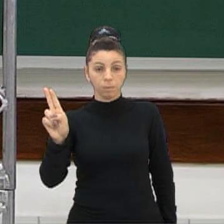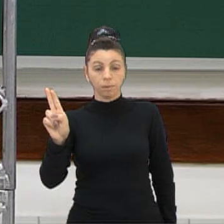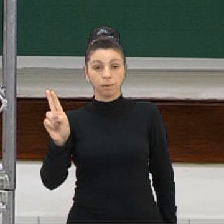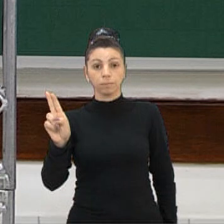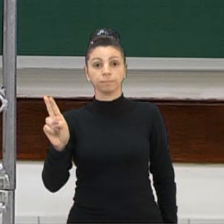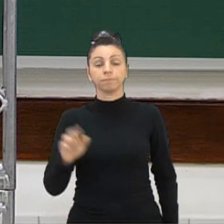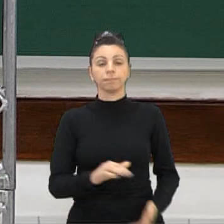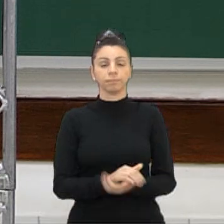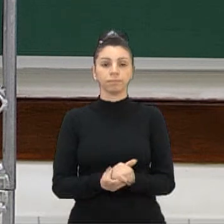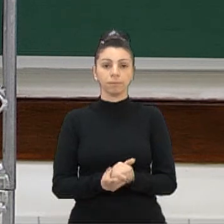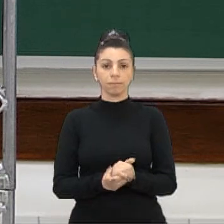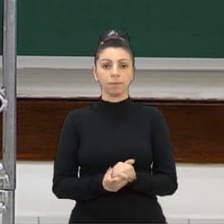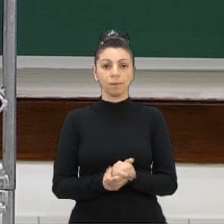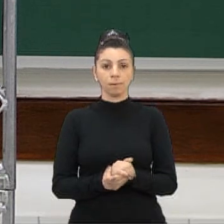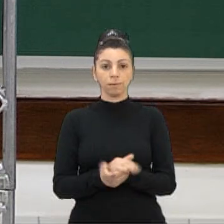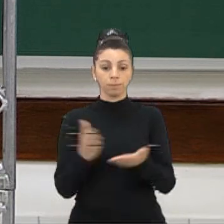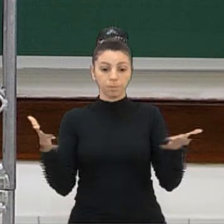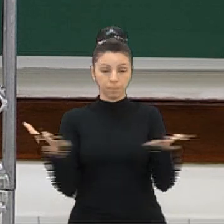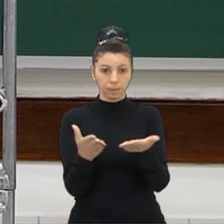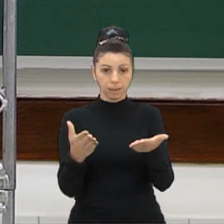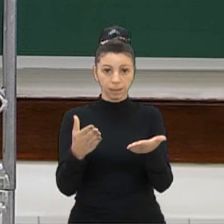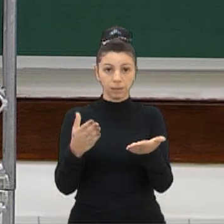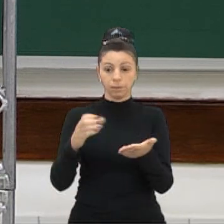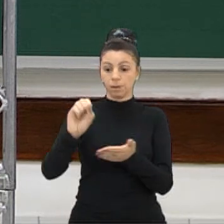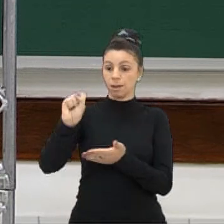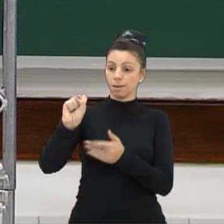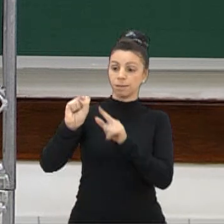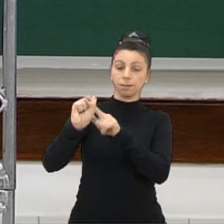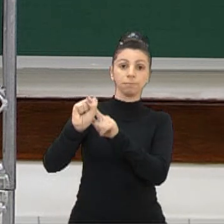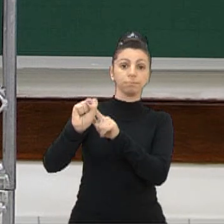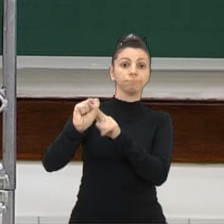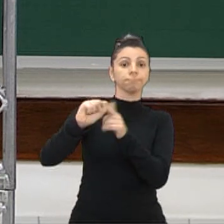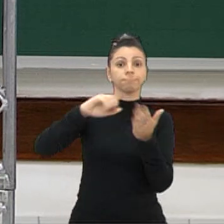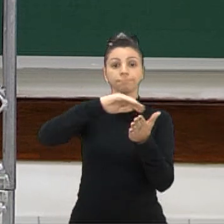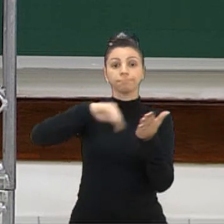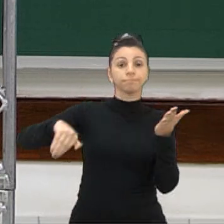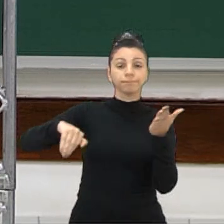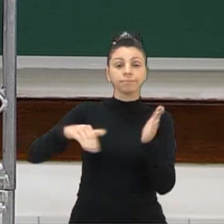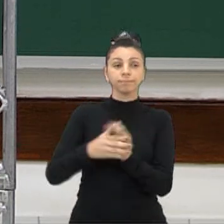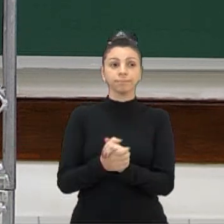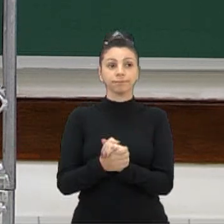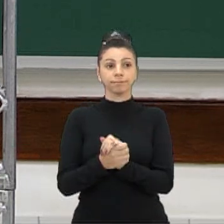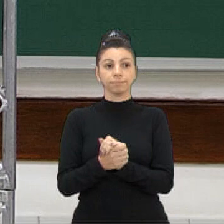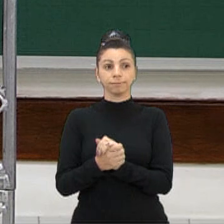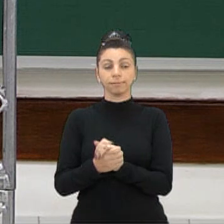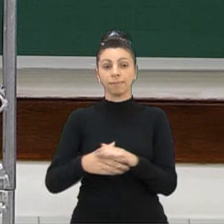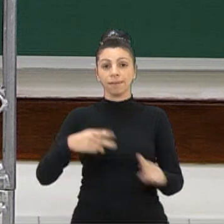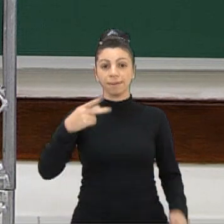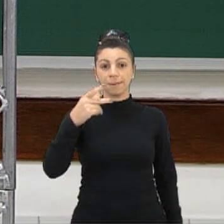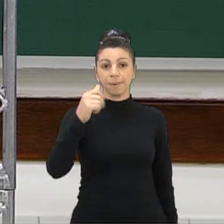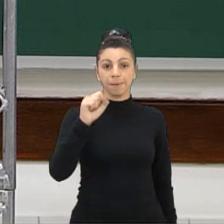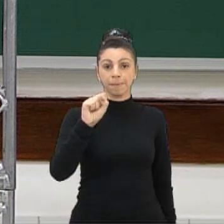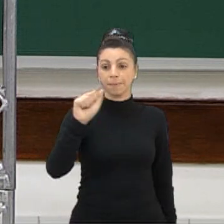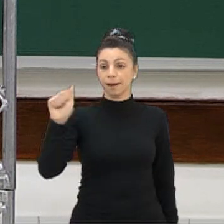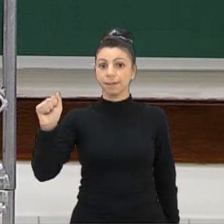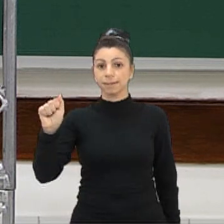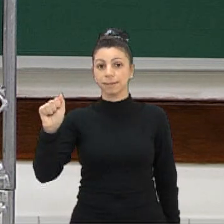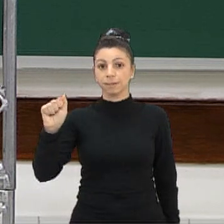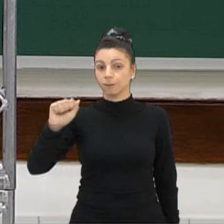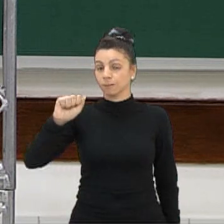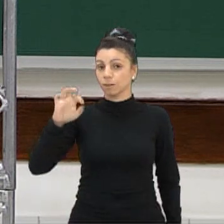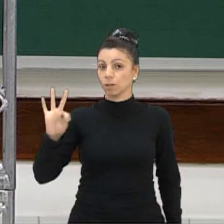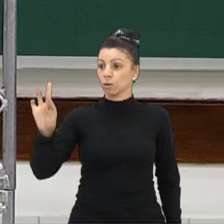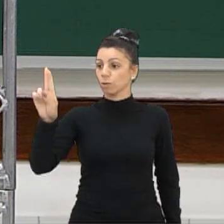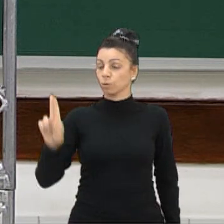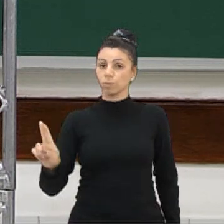a letra S, lembram? Então ficou lá tu passas, né? Você tirou o S e ficou passa tu. O ele e o nós e